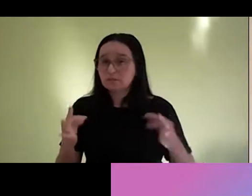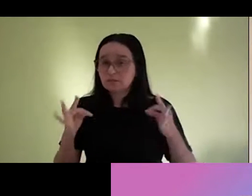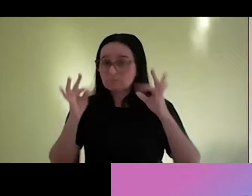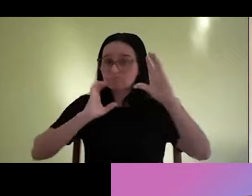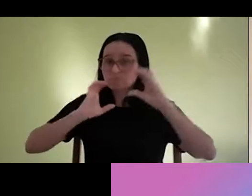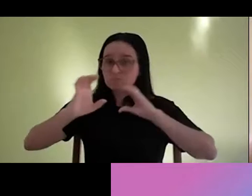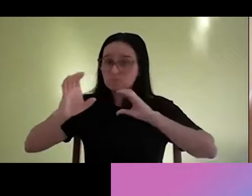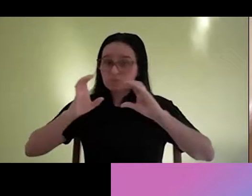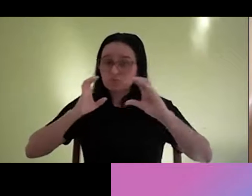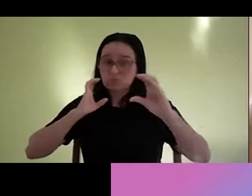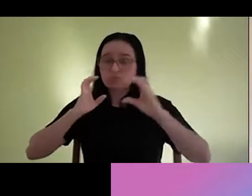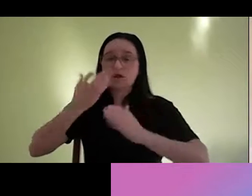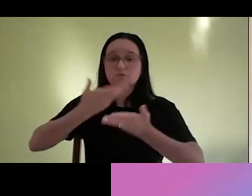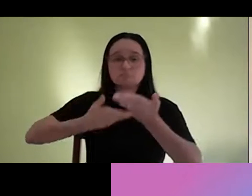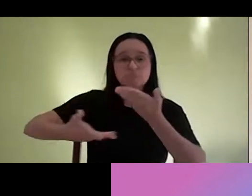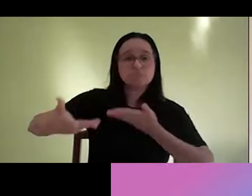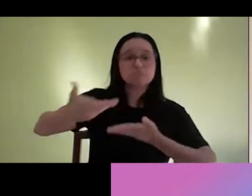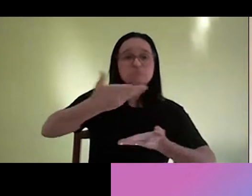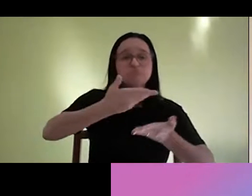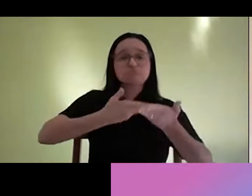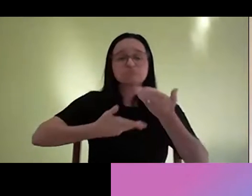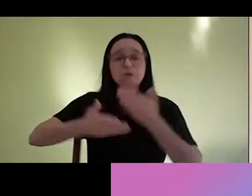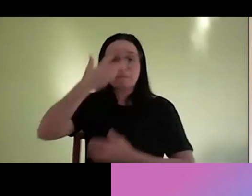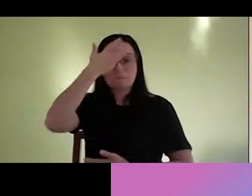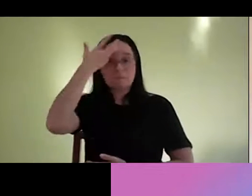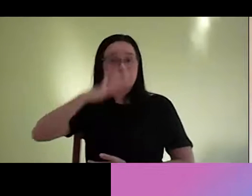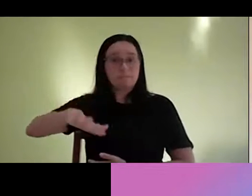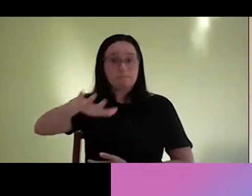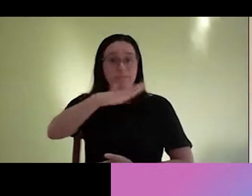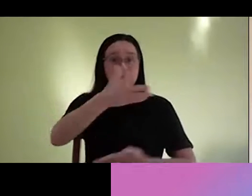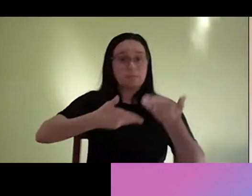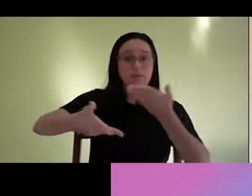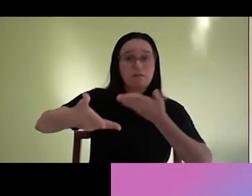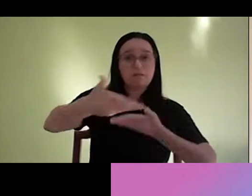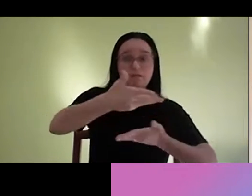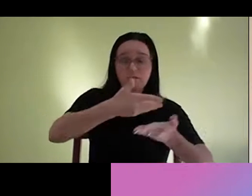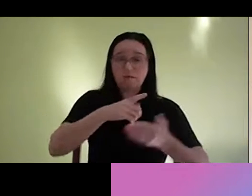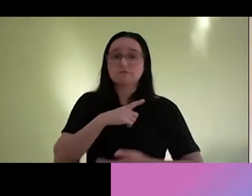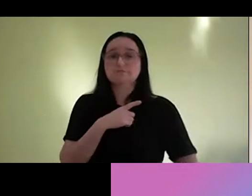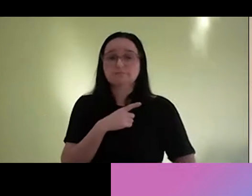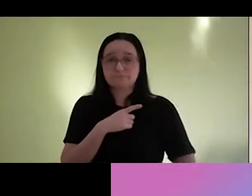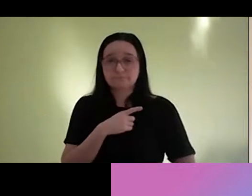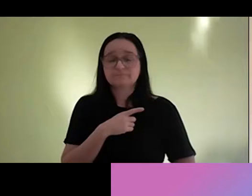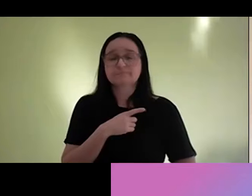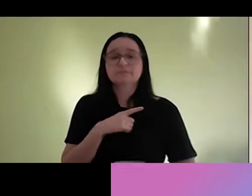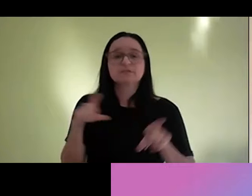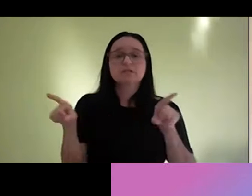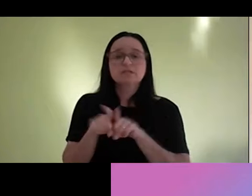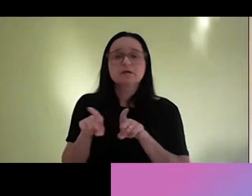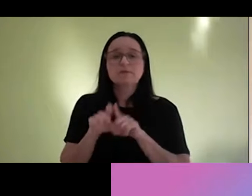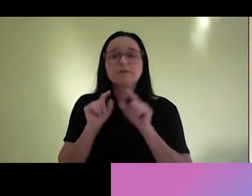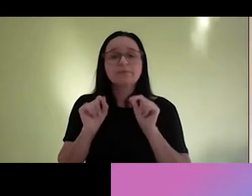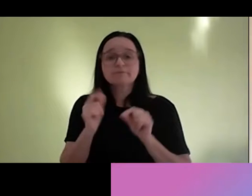entre esses participantes que fazem essas transações e aí deu tão